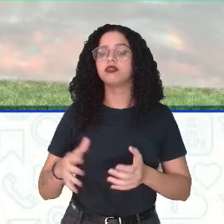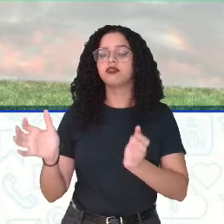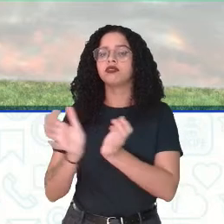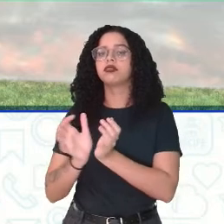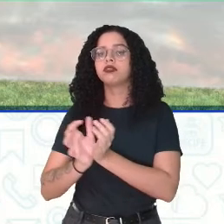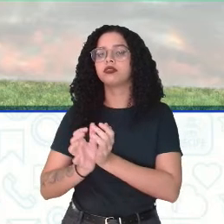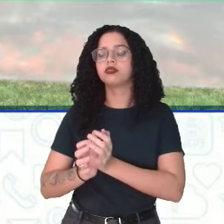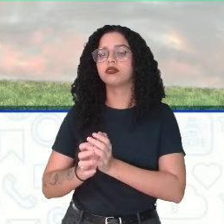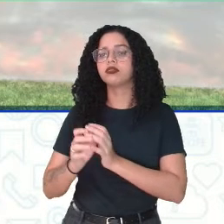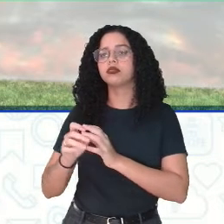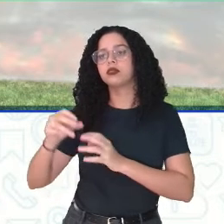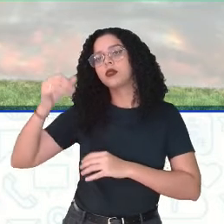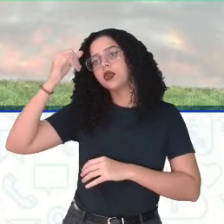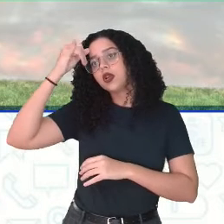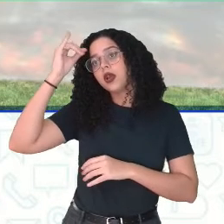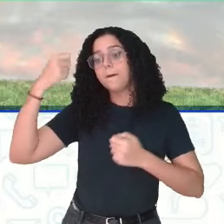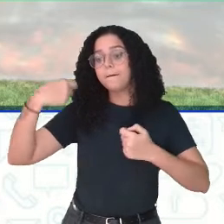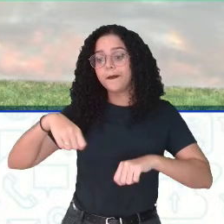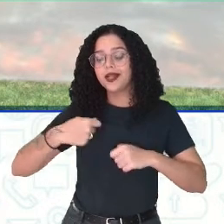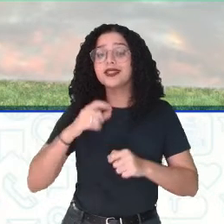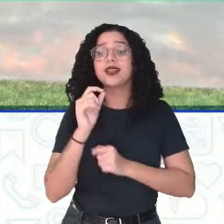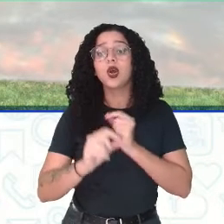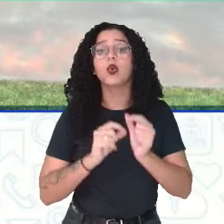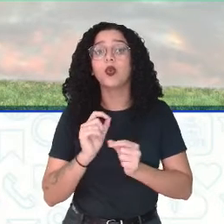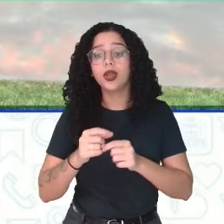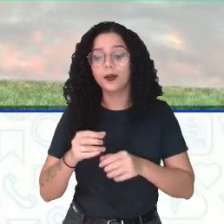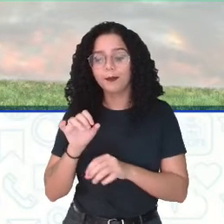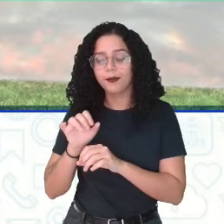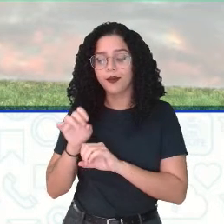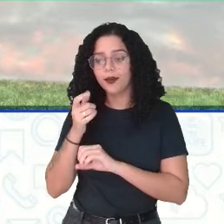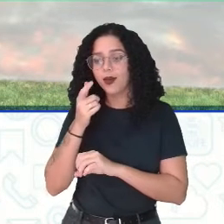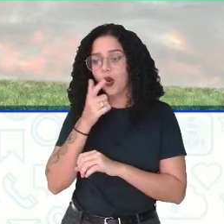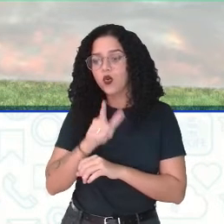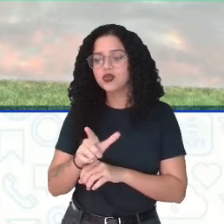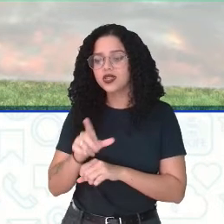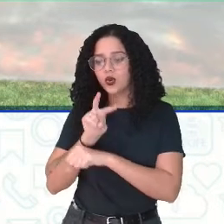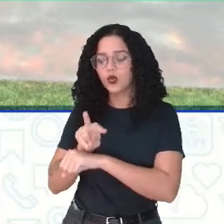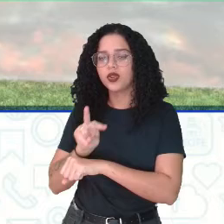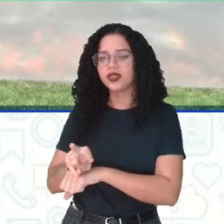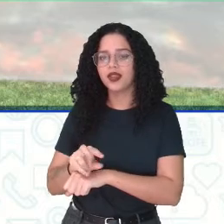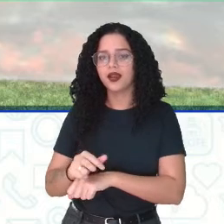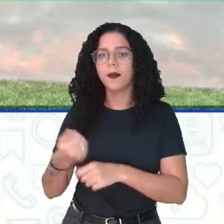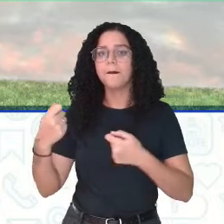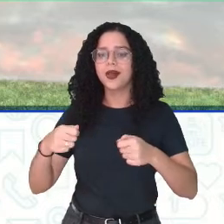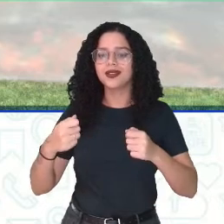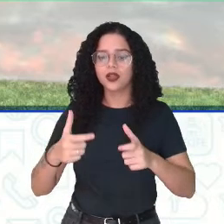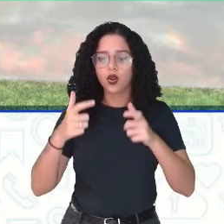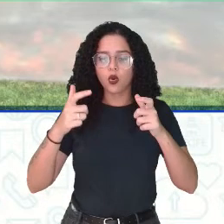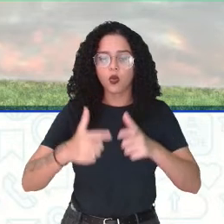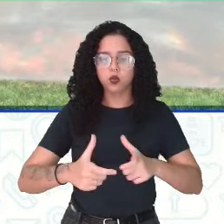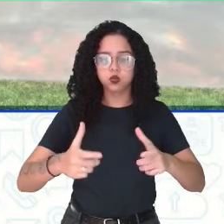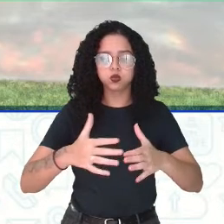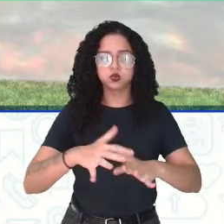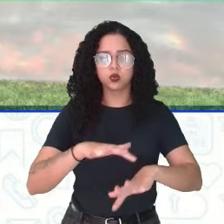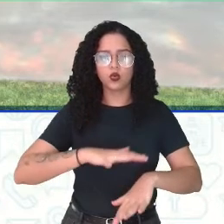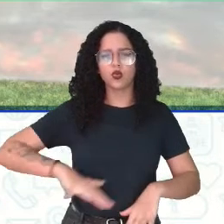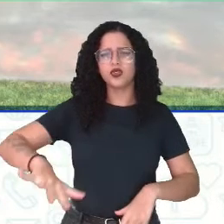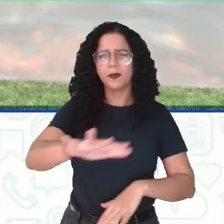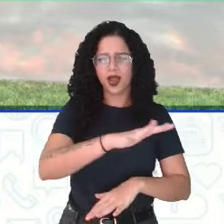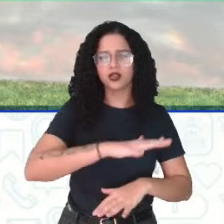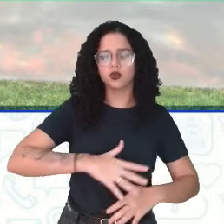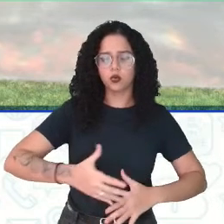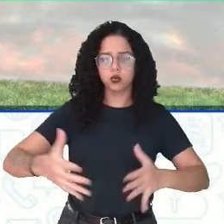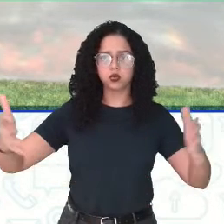criação de gado, de grandes áreas. Então, você vê aí o gado, o boi aí comendo capim na pastagem. E uma fábrica,